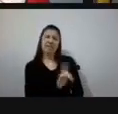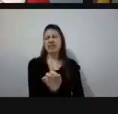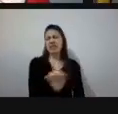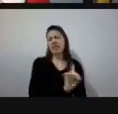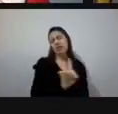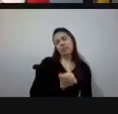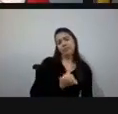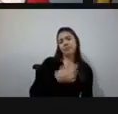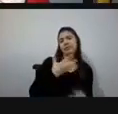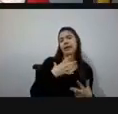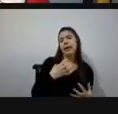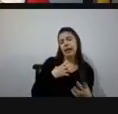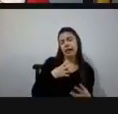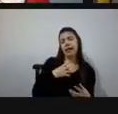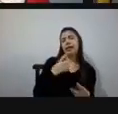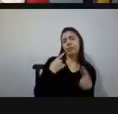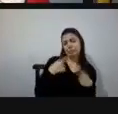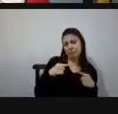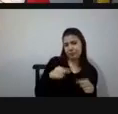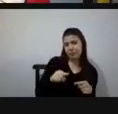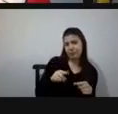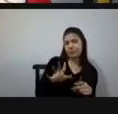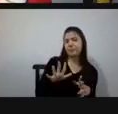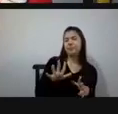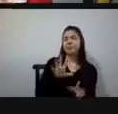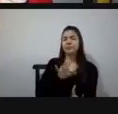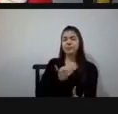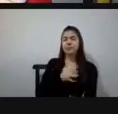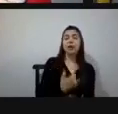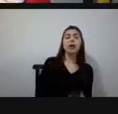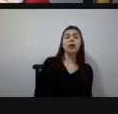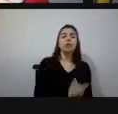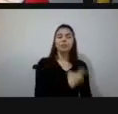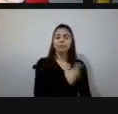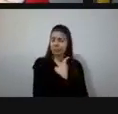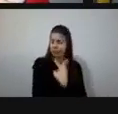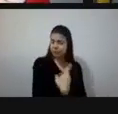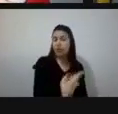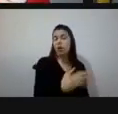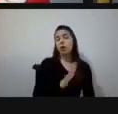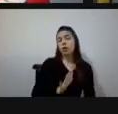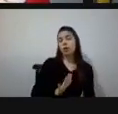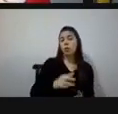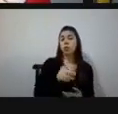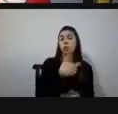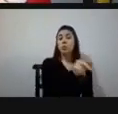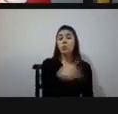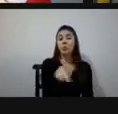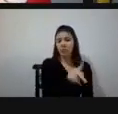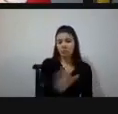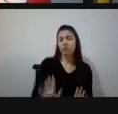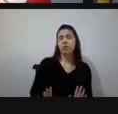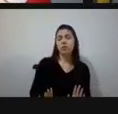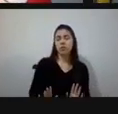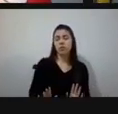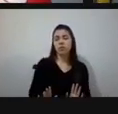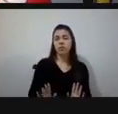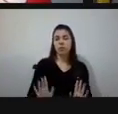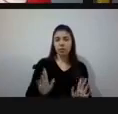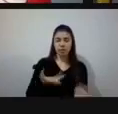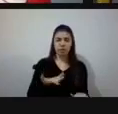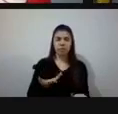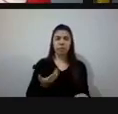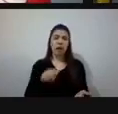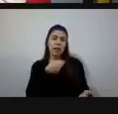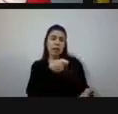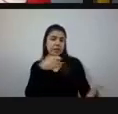exatamente o contrário, vocês falaram na live de ontem, há toda uma imposição ali de hierarquia, de uma questão de maturidade, por aí